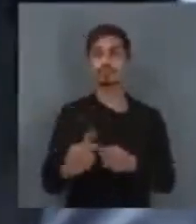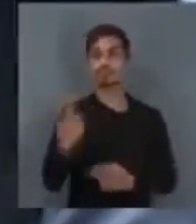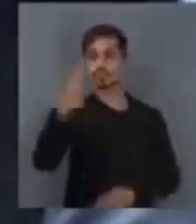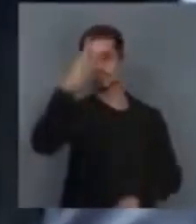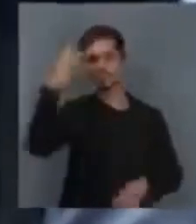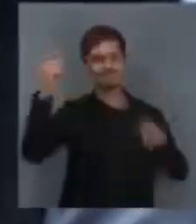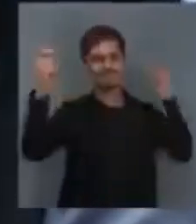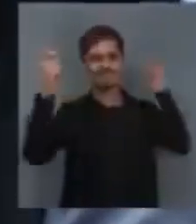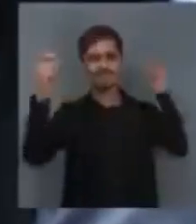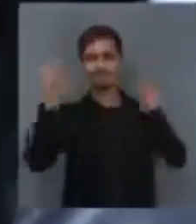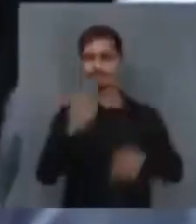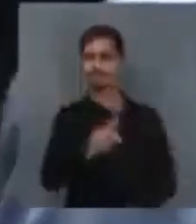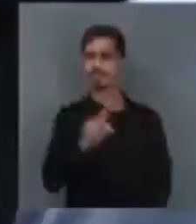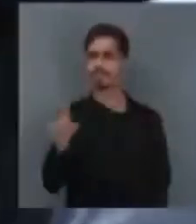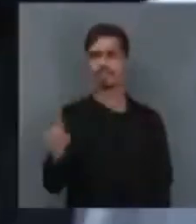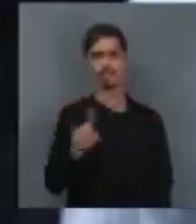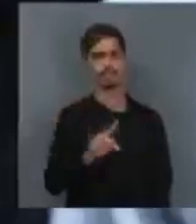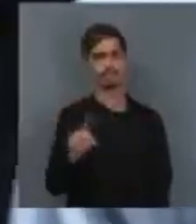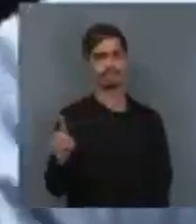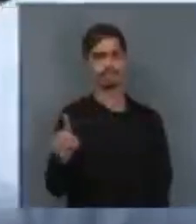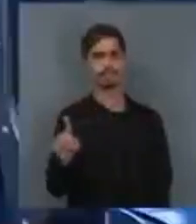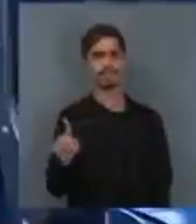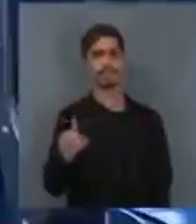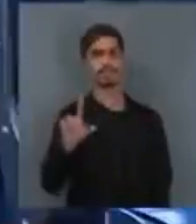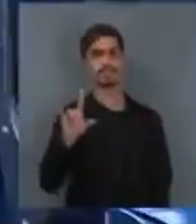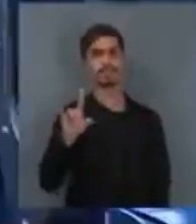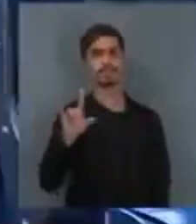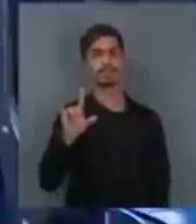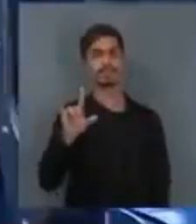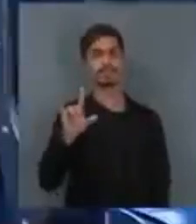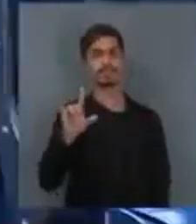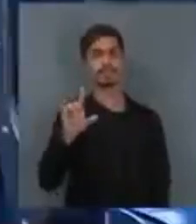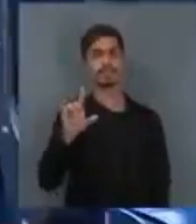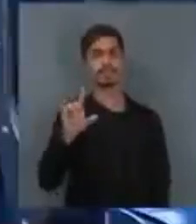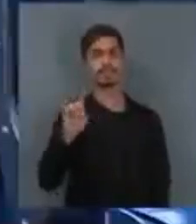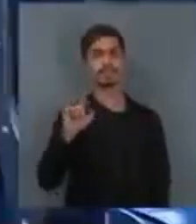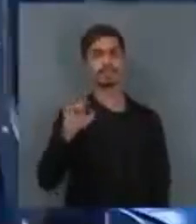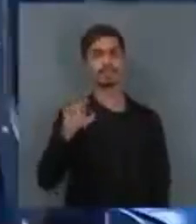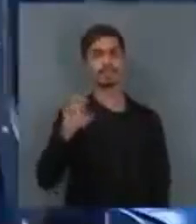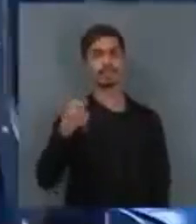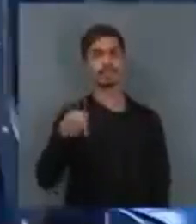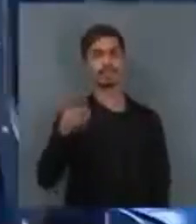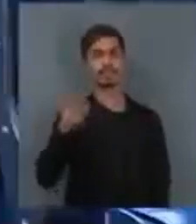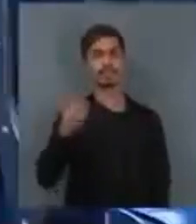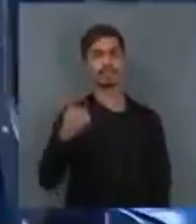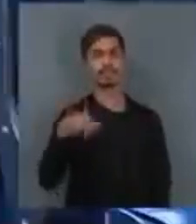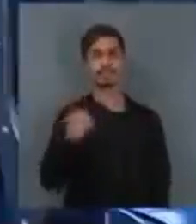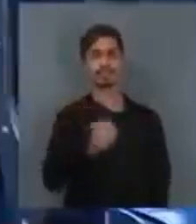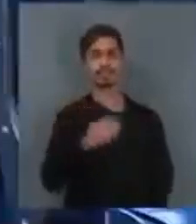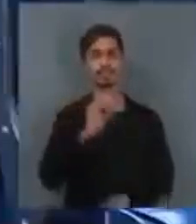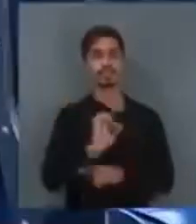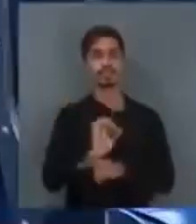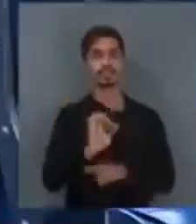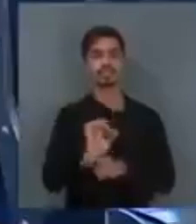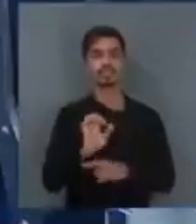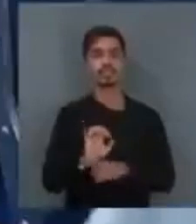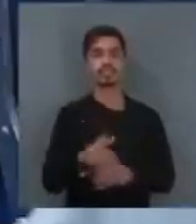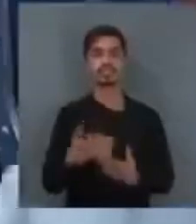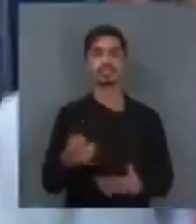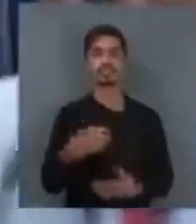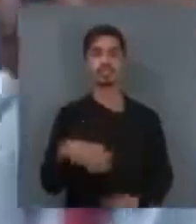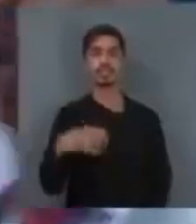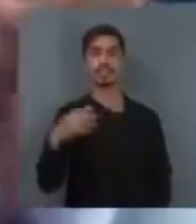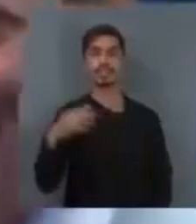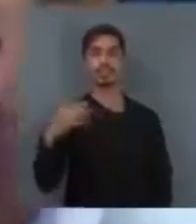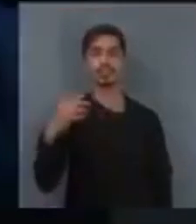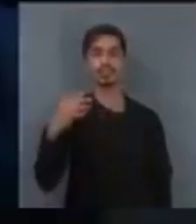militante, professor Silvino Neto, do nosso estado de Pernambuco. Silvino, filho de Genaro